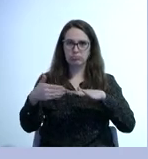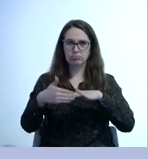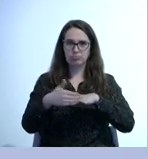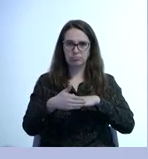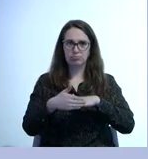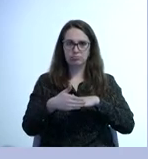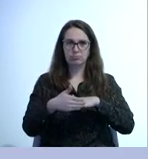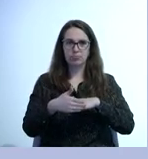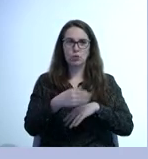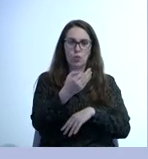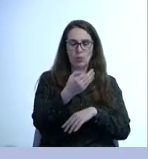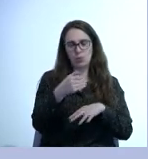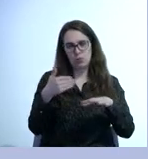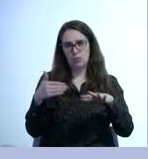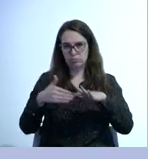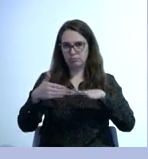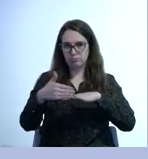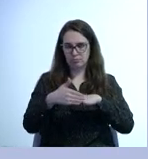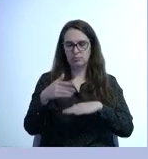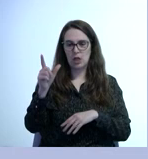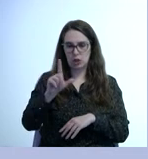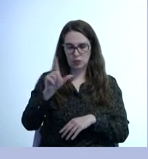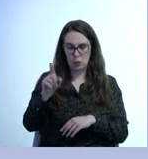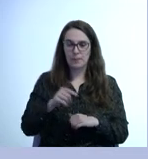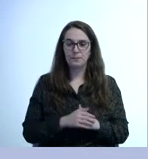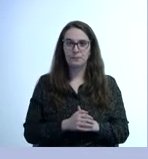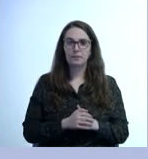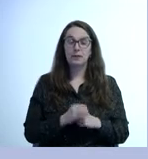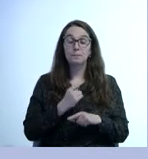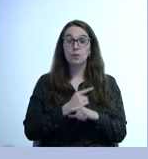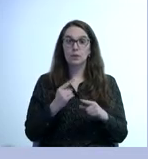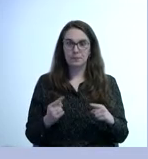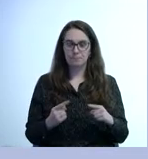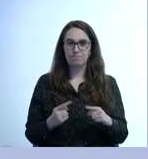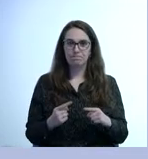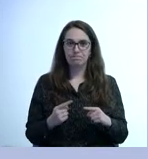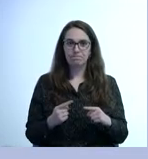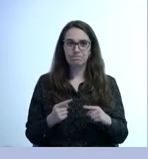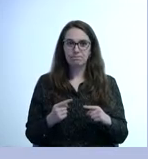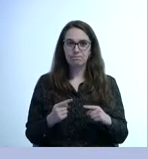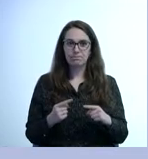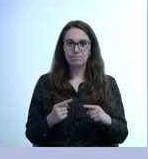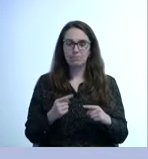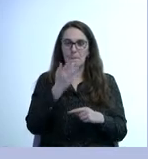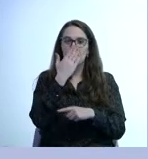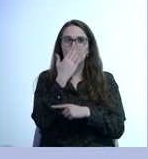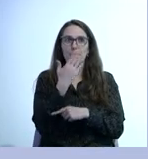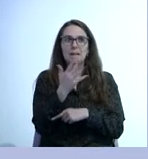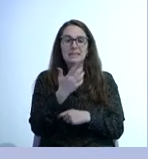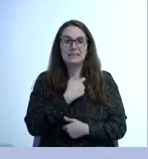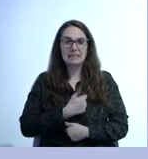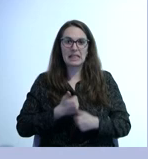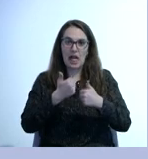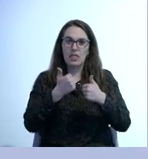do Porto, em Lisboa, porque aí há um grande abraço à